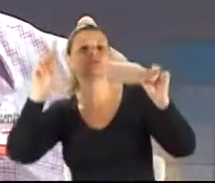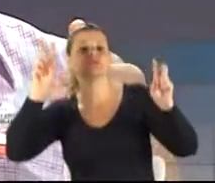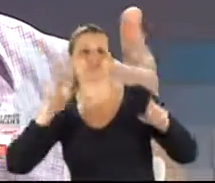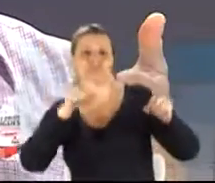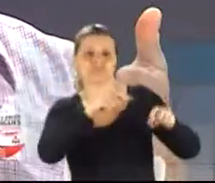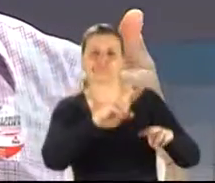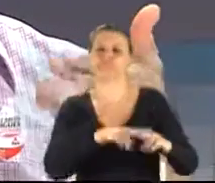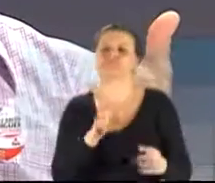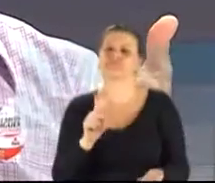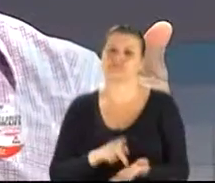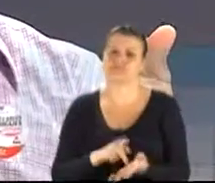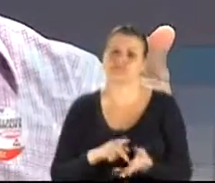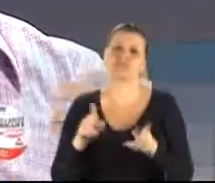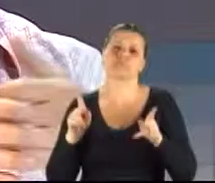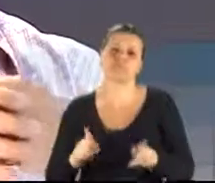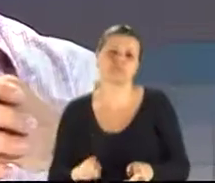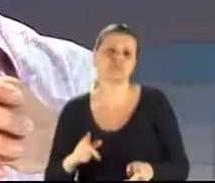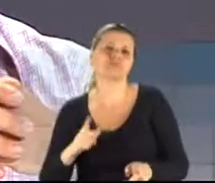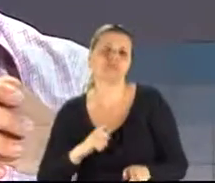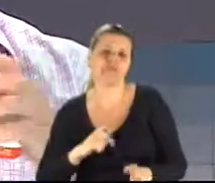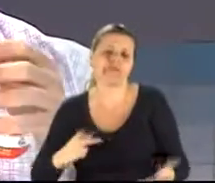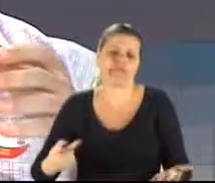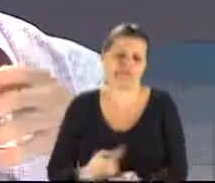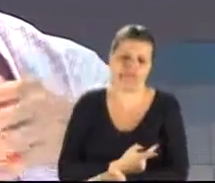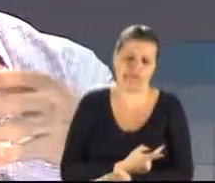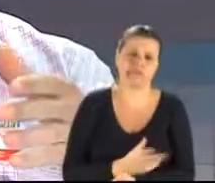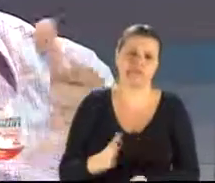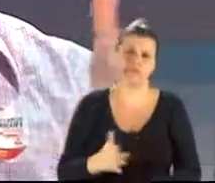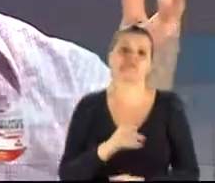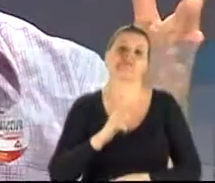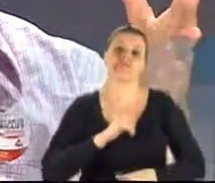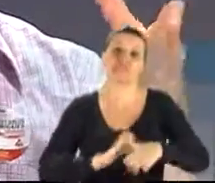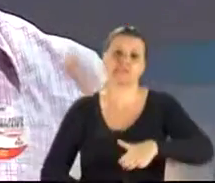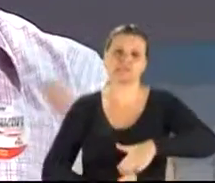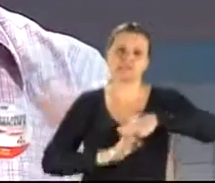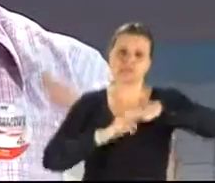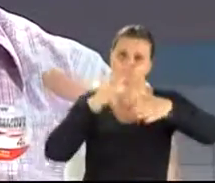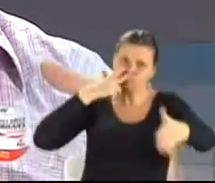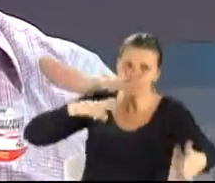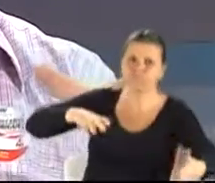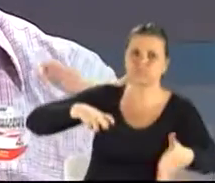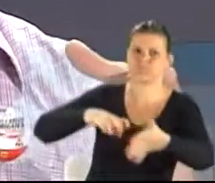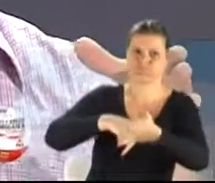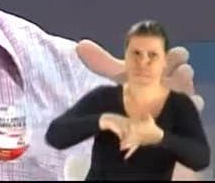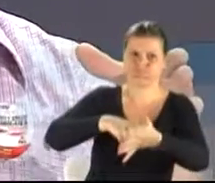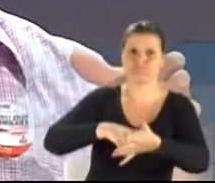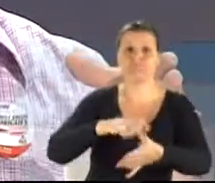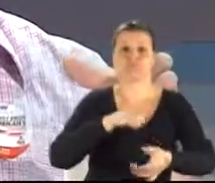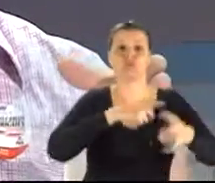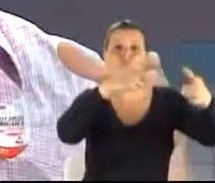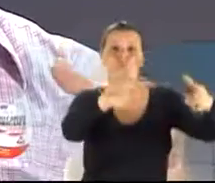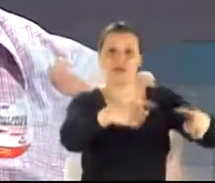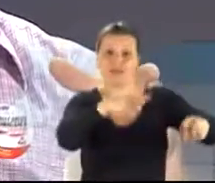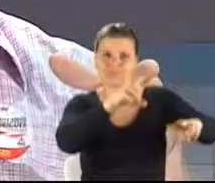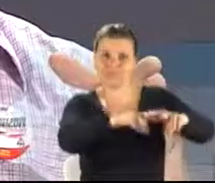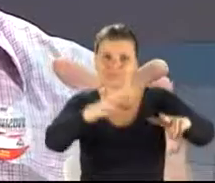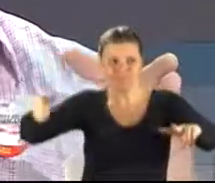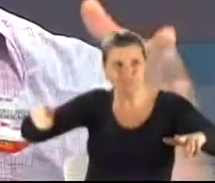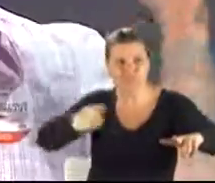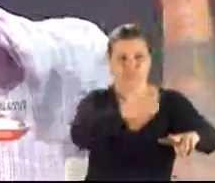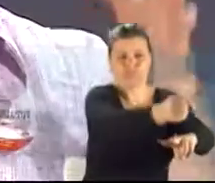erra e existe o estado para punir ah existe o presídio para confinar o preso Só que